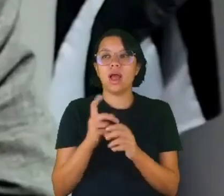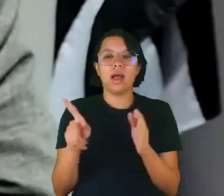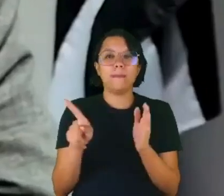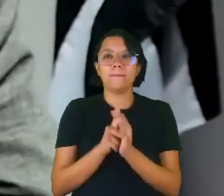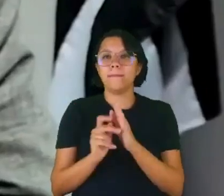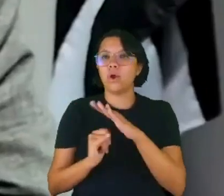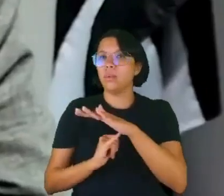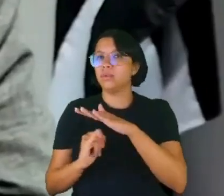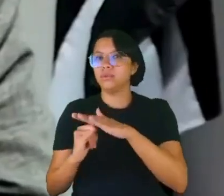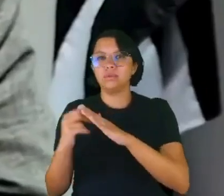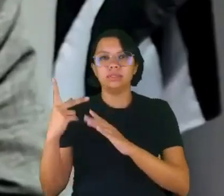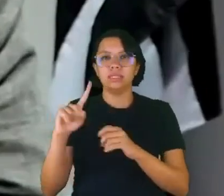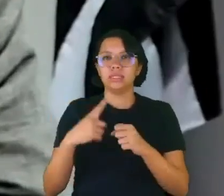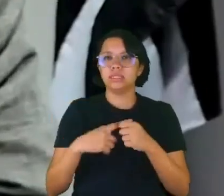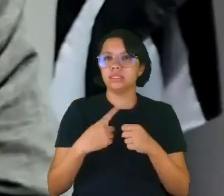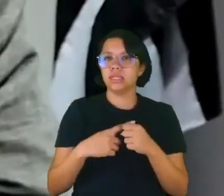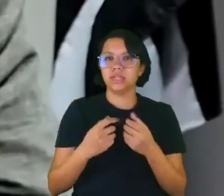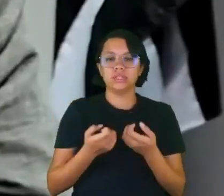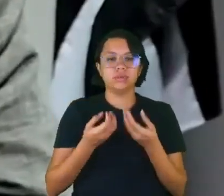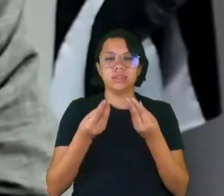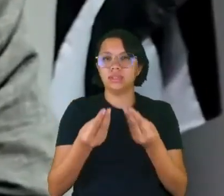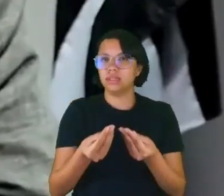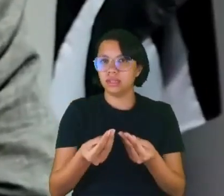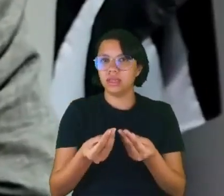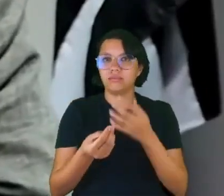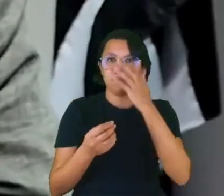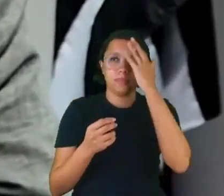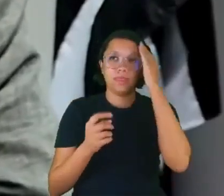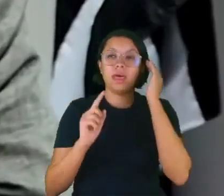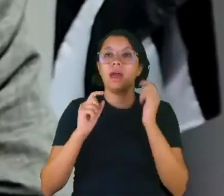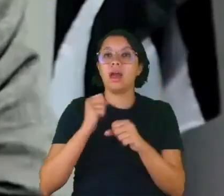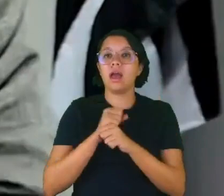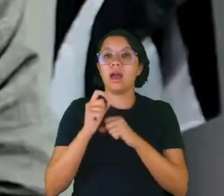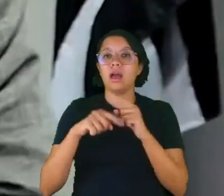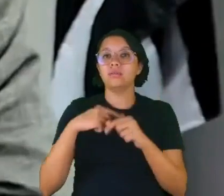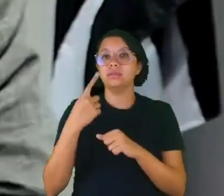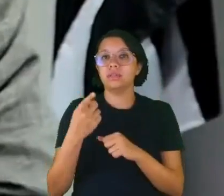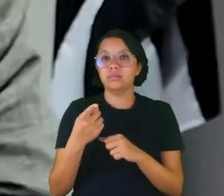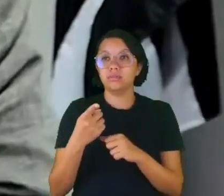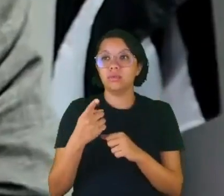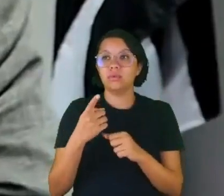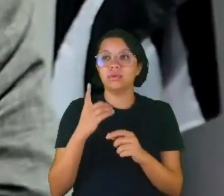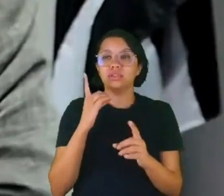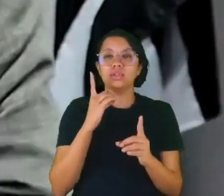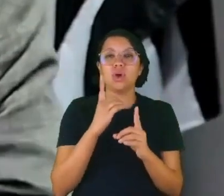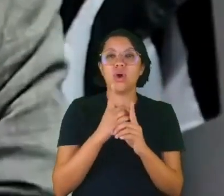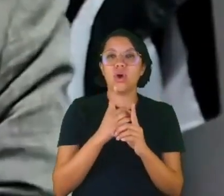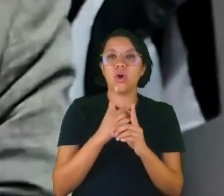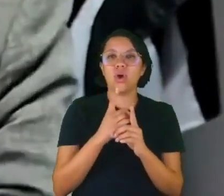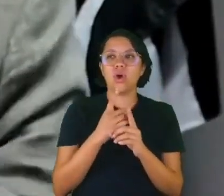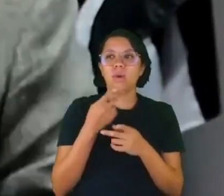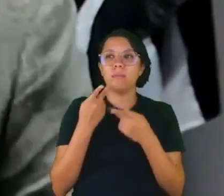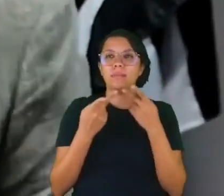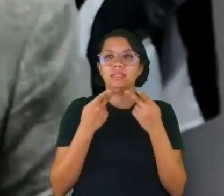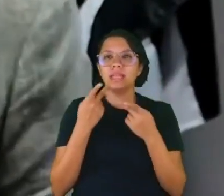ele não estava. Depois que ele foi citado, anos depois, no meio do caminho, apareceu uma declaração,